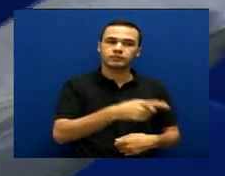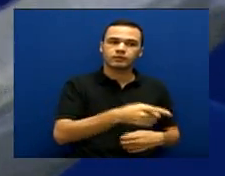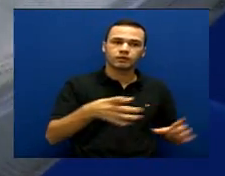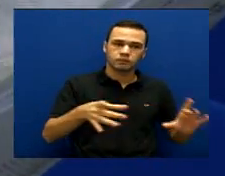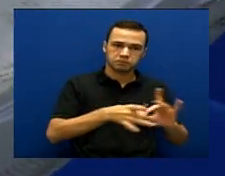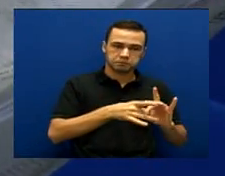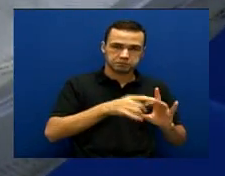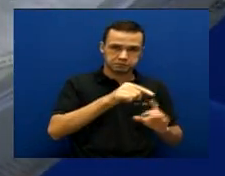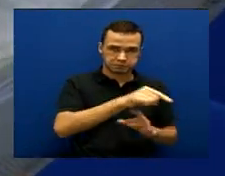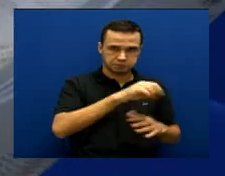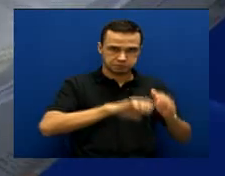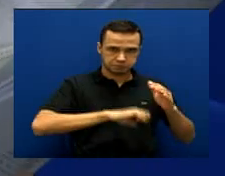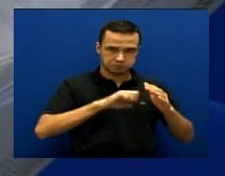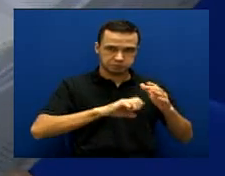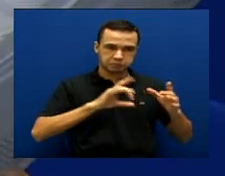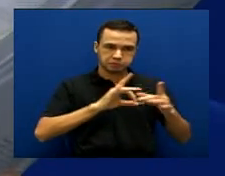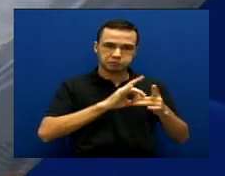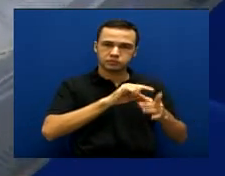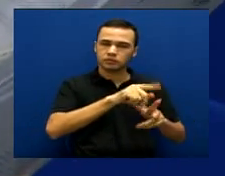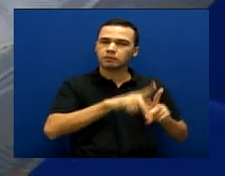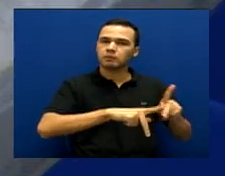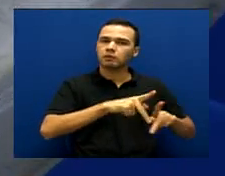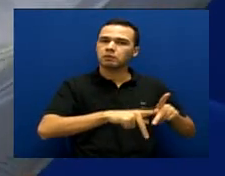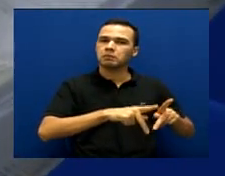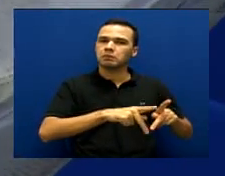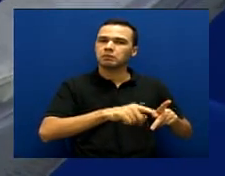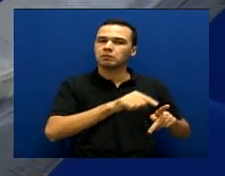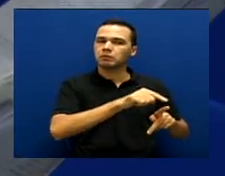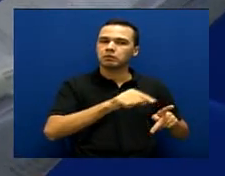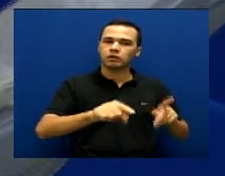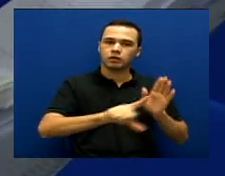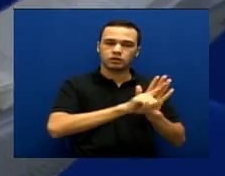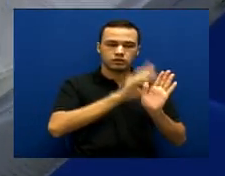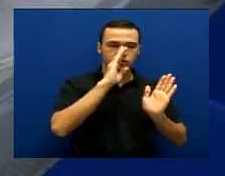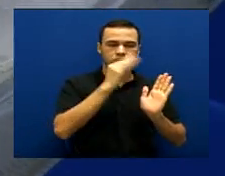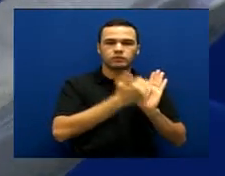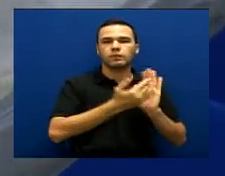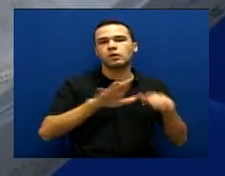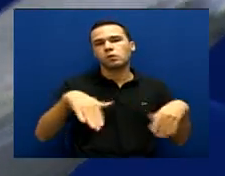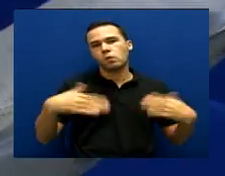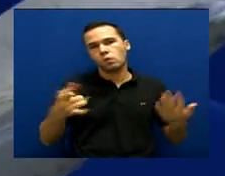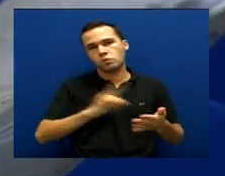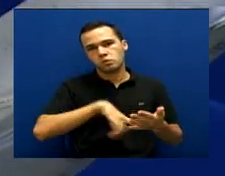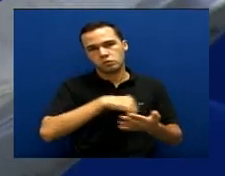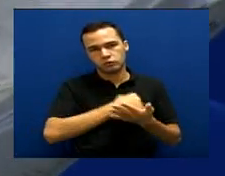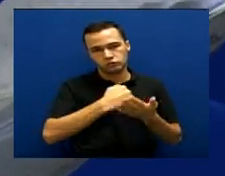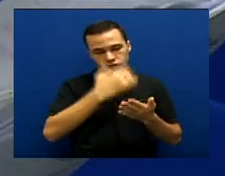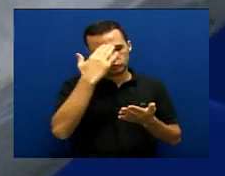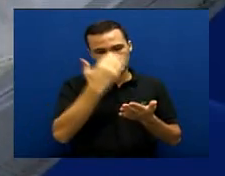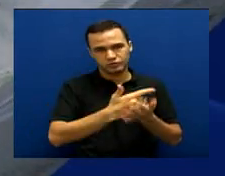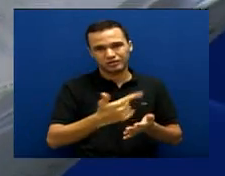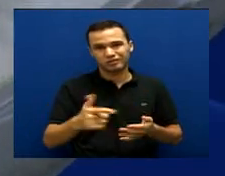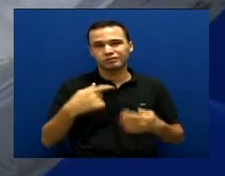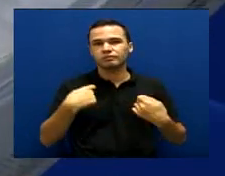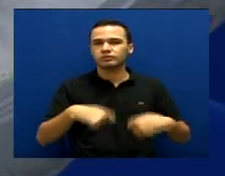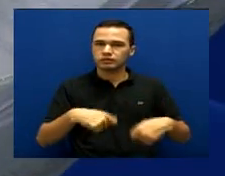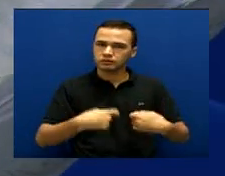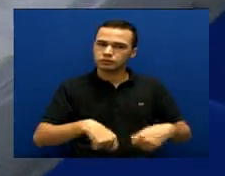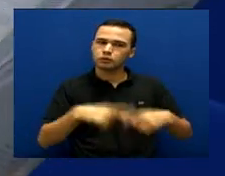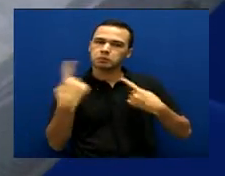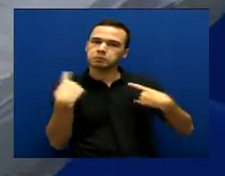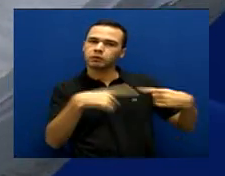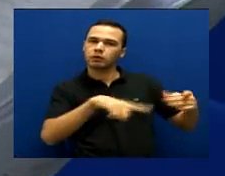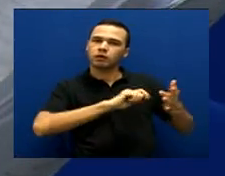público não honra e e causa dano horário ele precisa ser aberto um processo administrativo